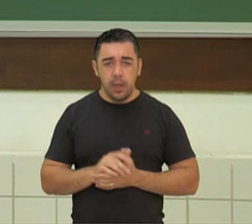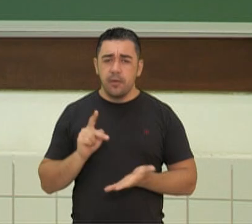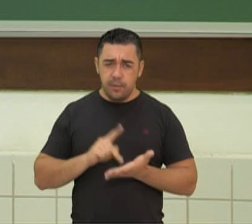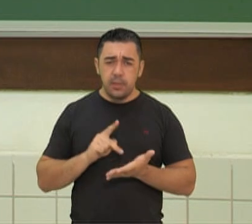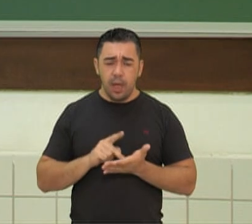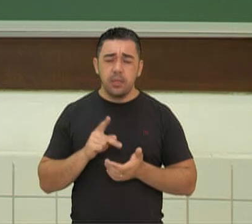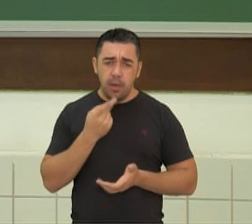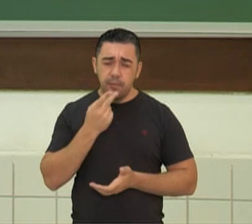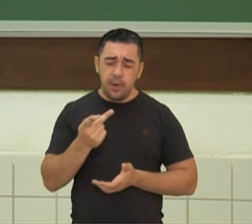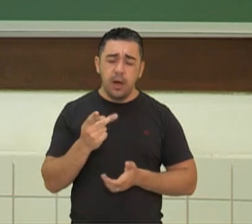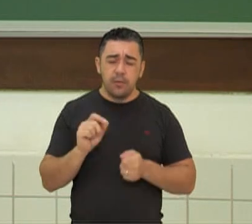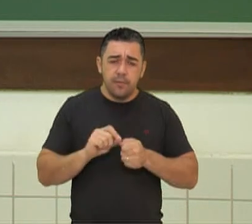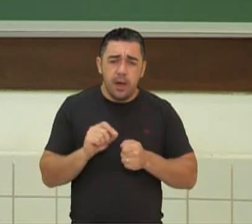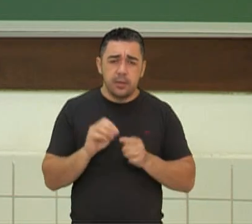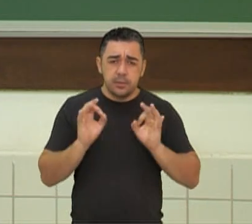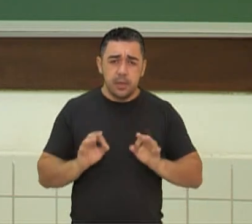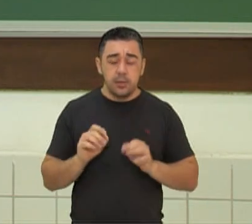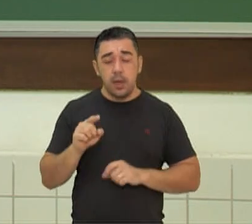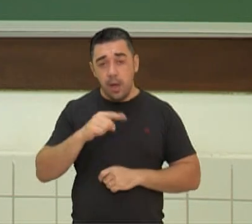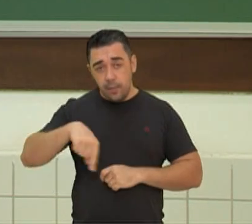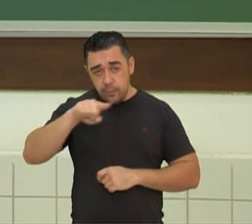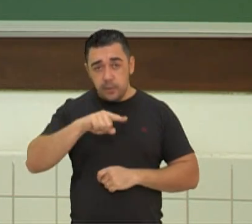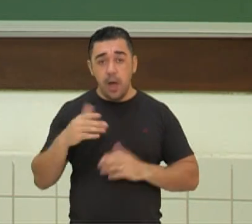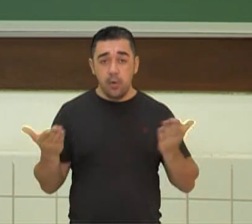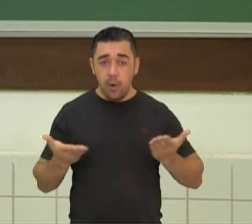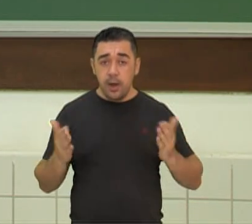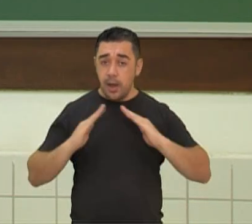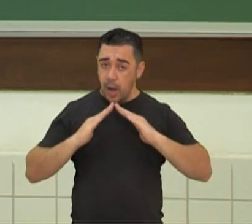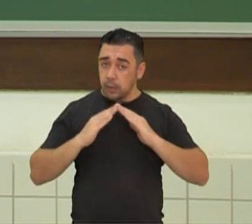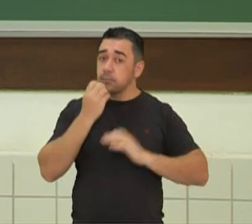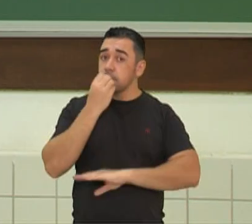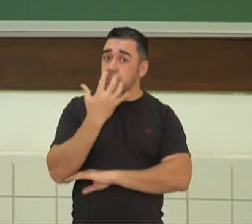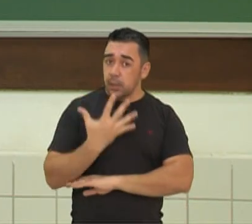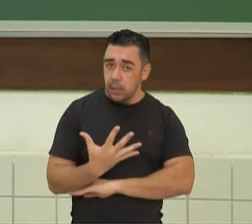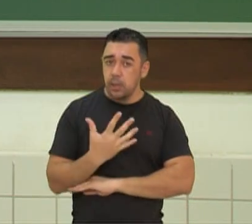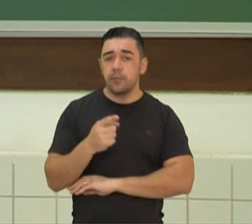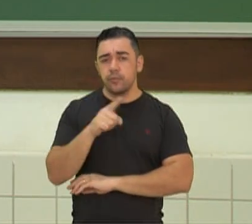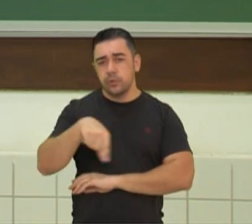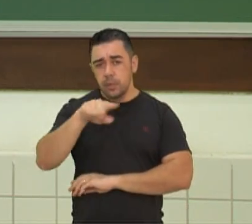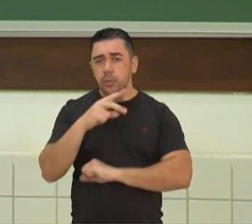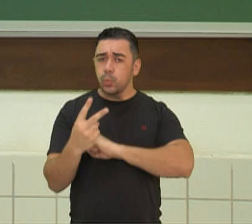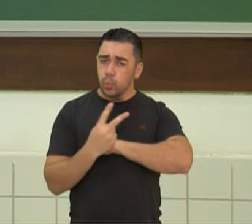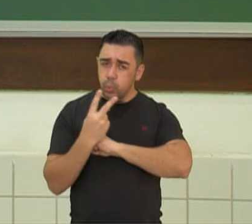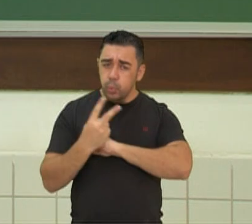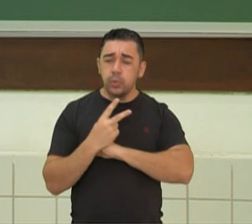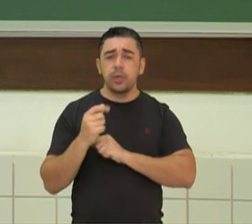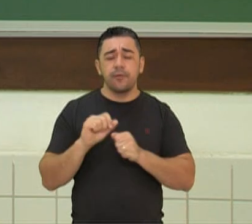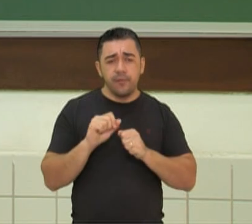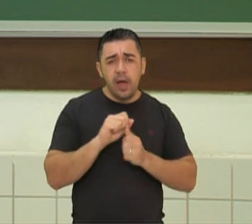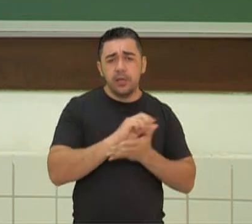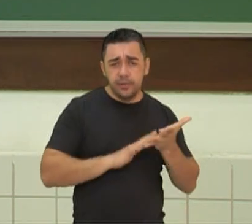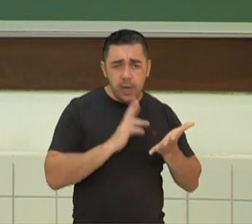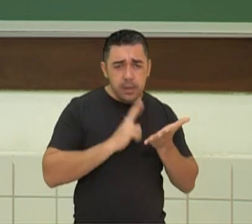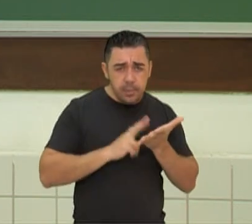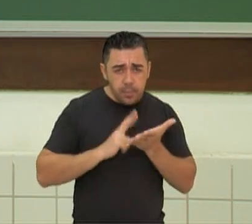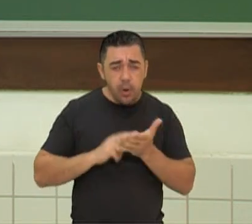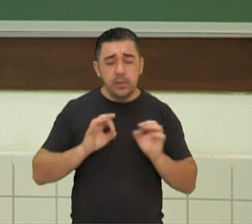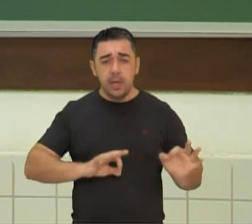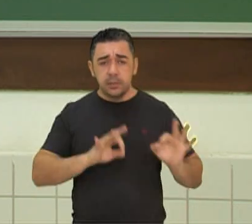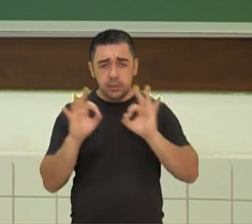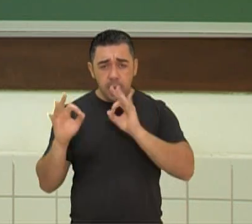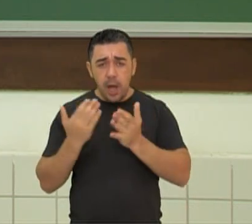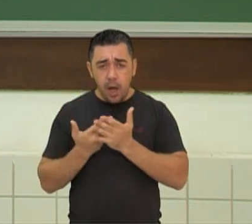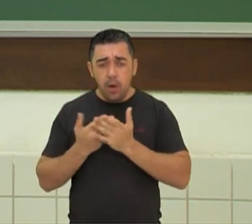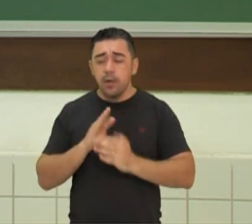de coração. Espero nesse momento que vocês estejam se cuidando, façam as atividades, assistam às aulas. Quem for necessário